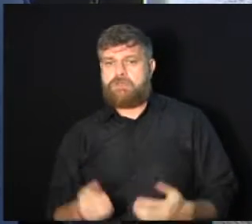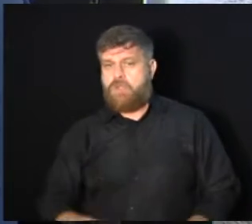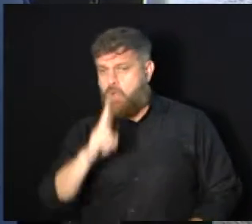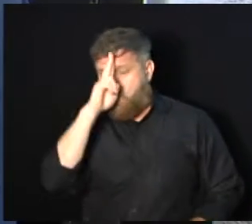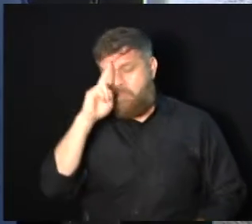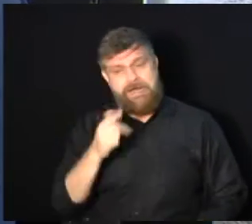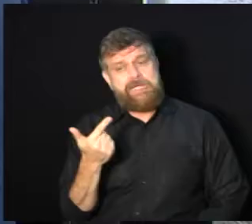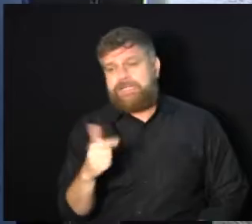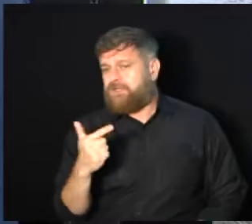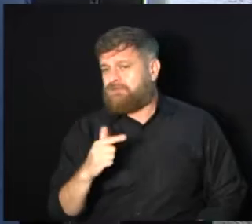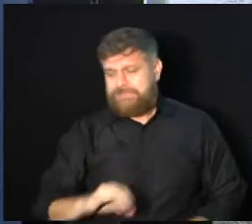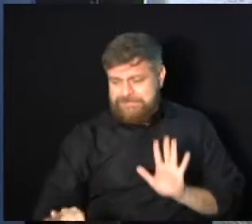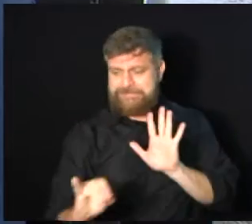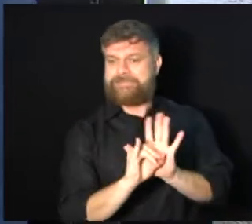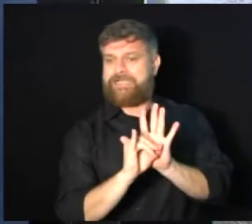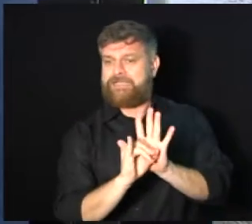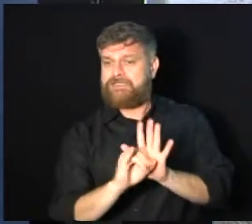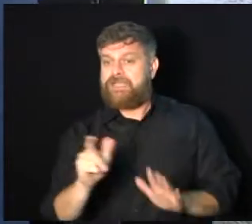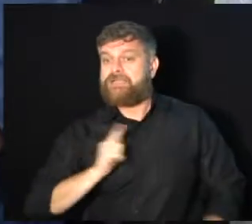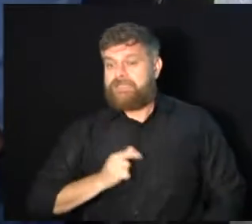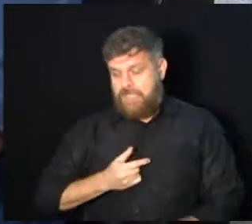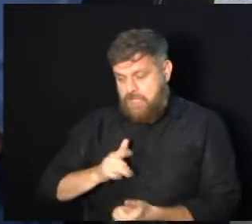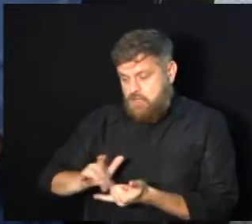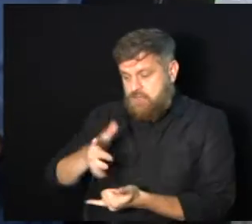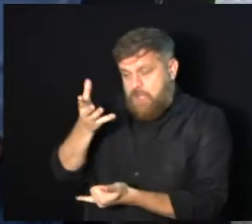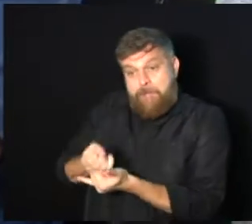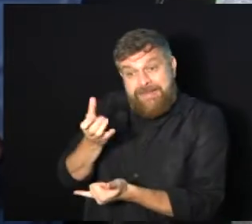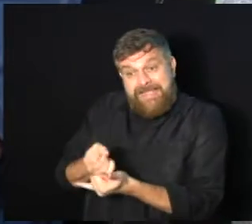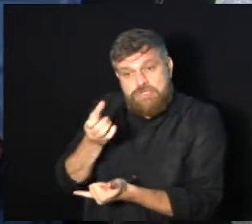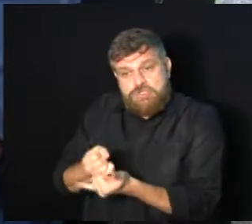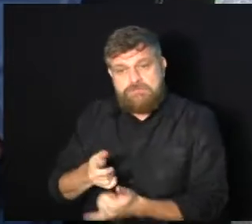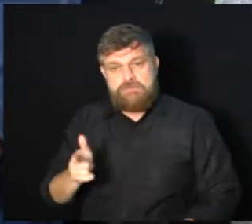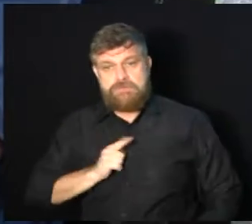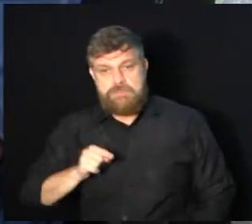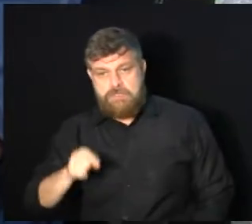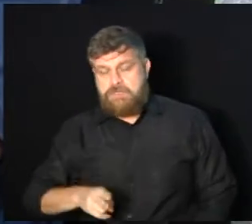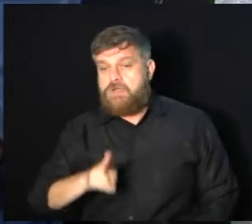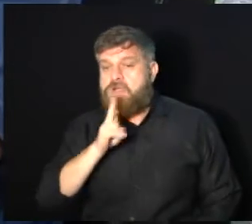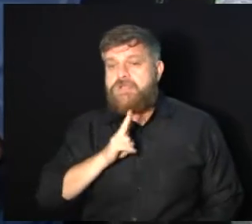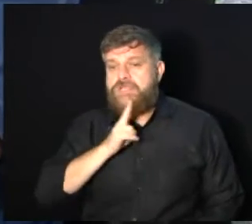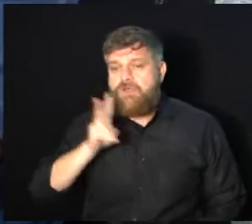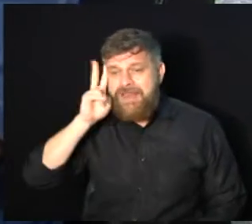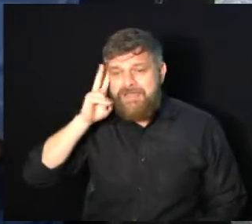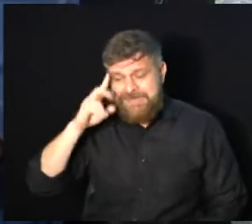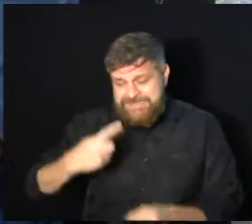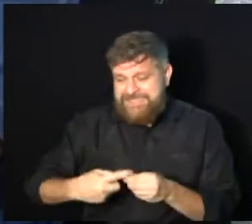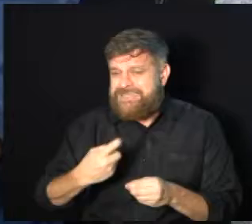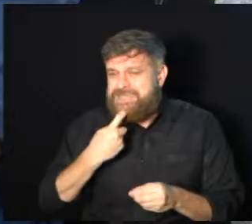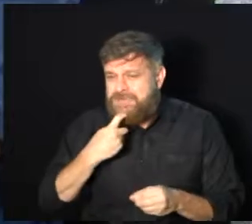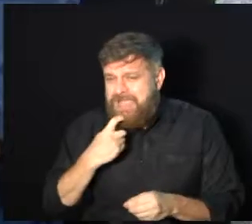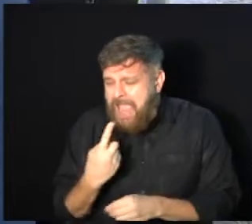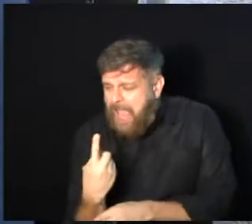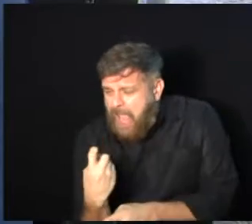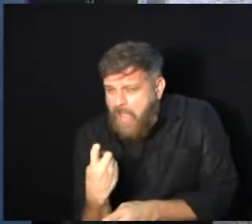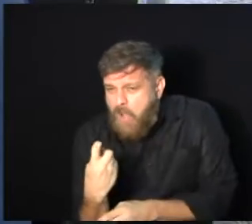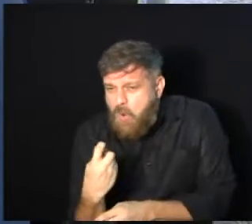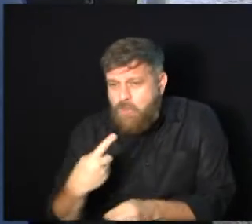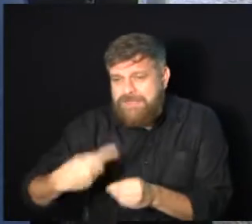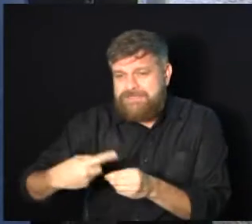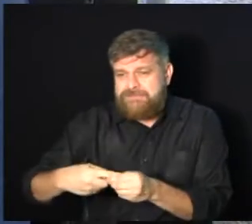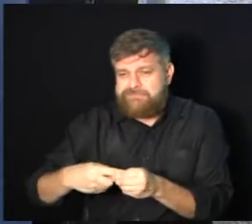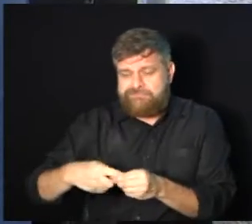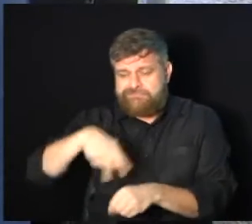essa identificação, a identificação dele está no aplicativo. O vereador lembra que Campinas é a única cidade do país com